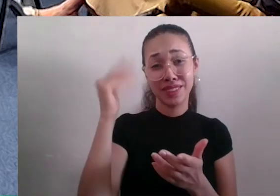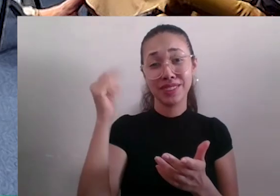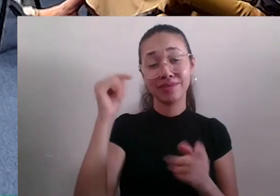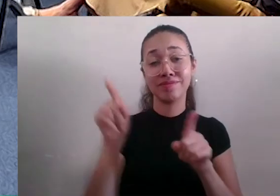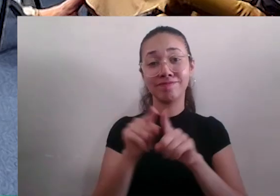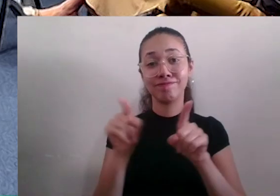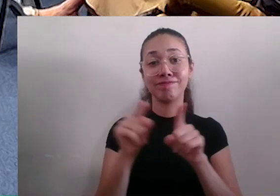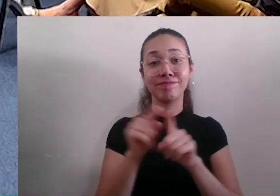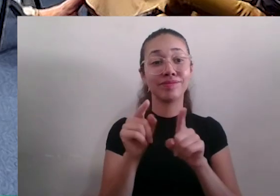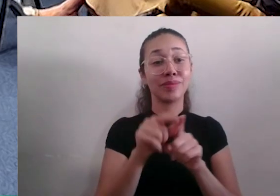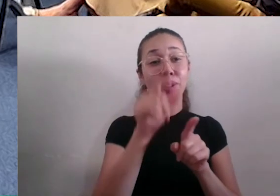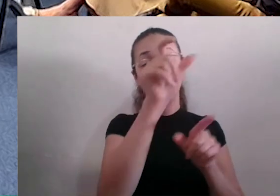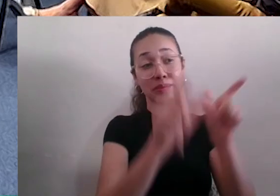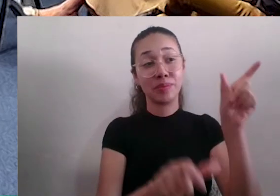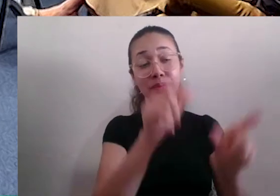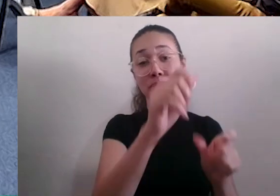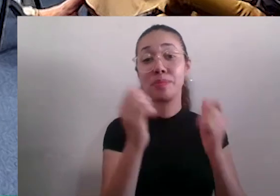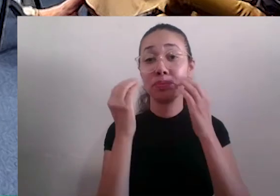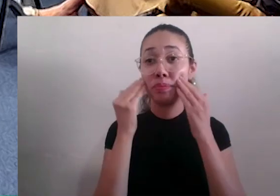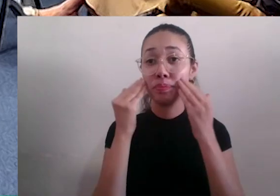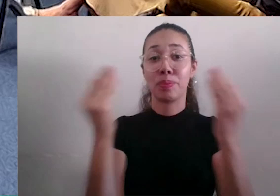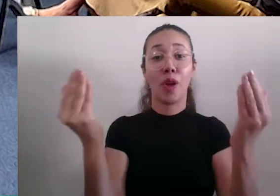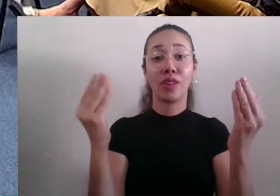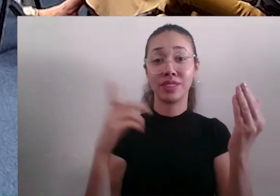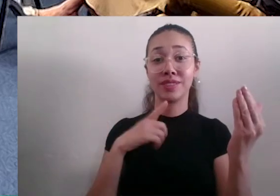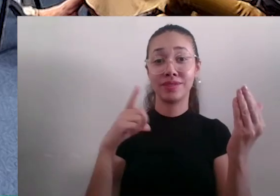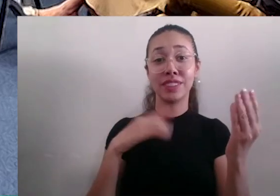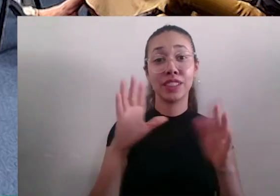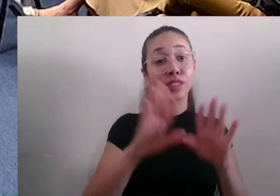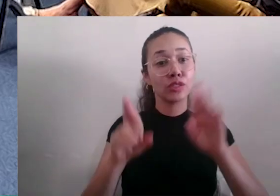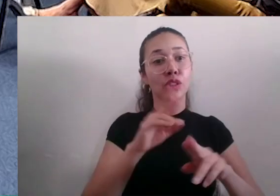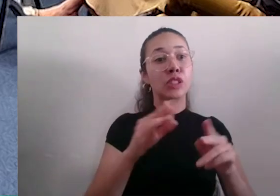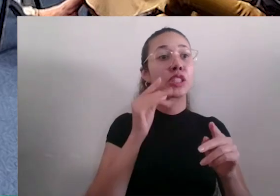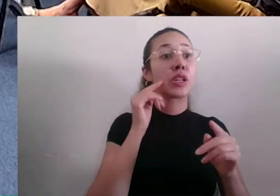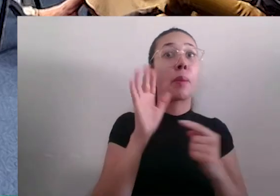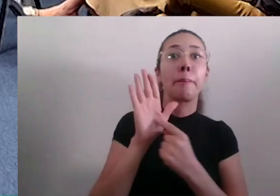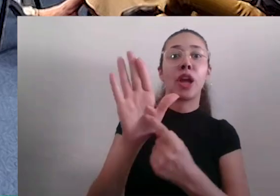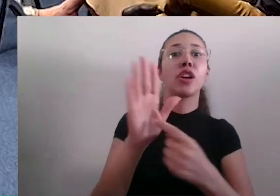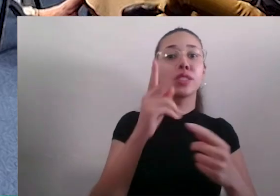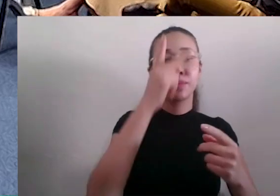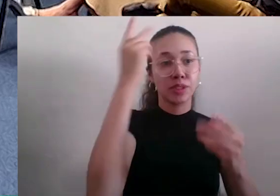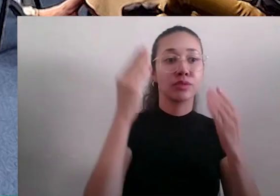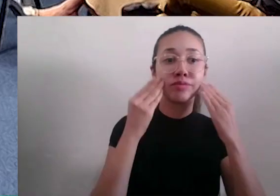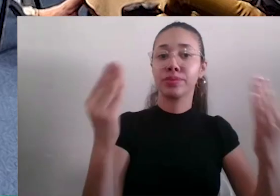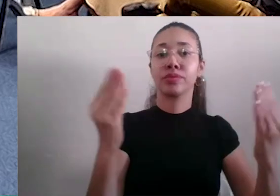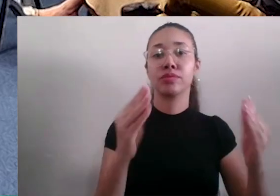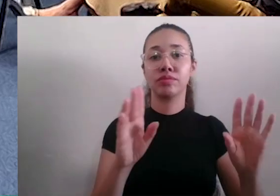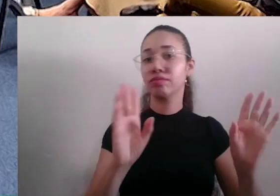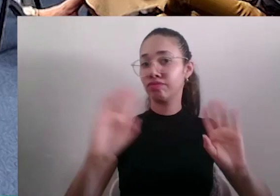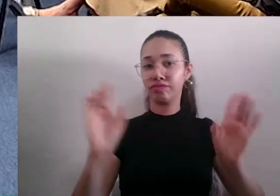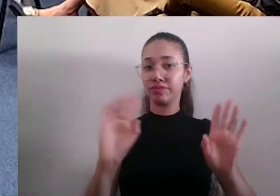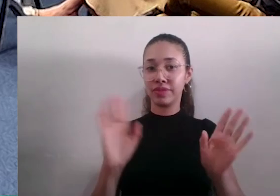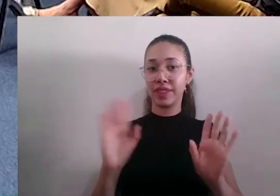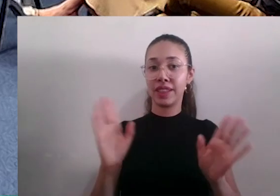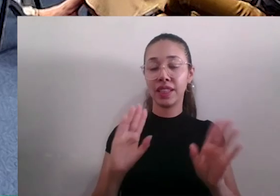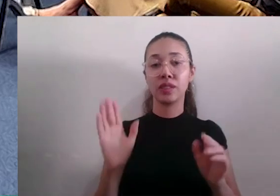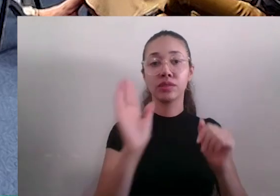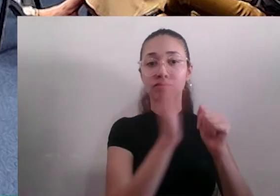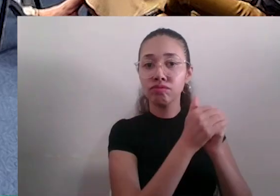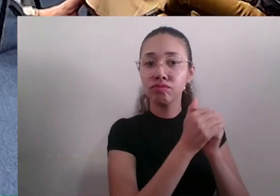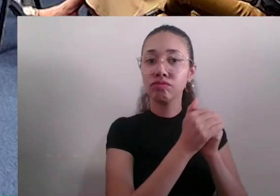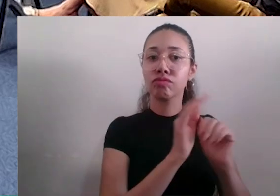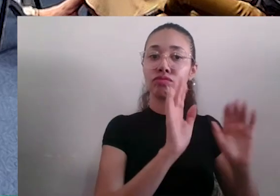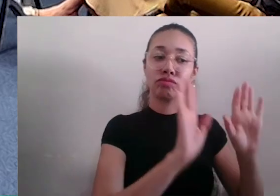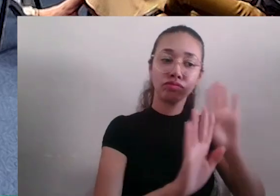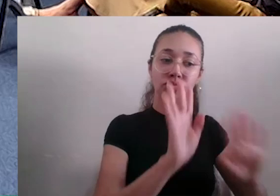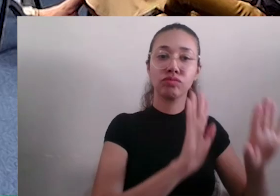né que isso é uma coisa que a gente Tomou muito cuidado no caso do Praia de de proteger a família da